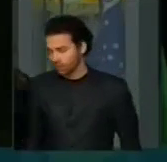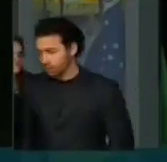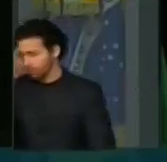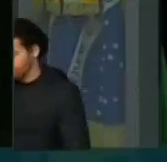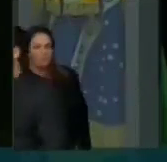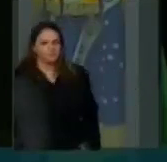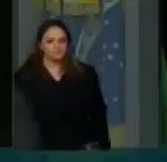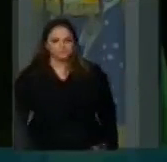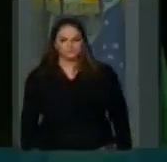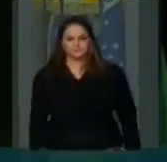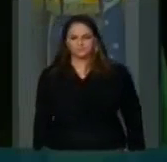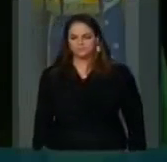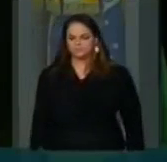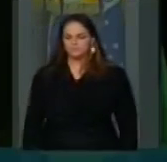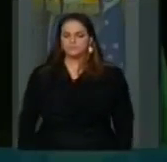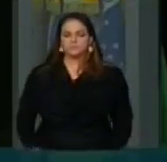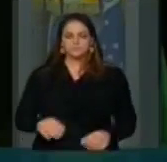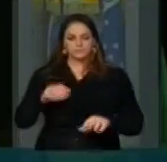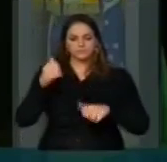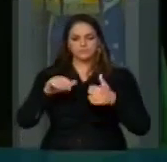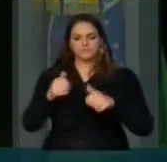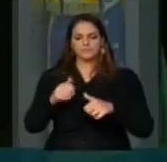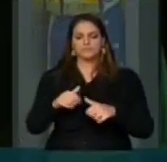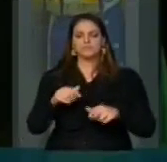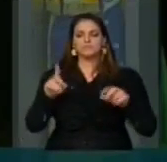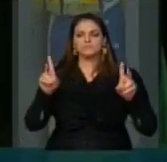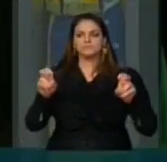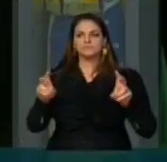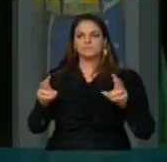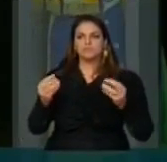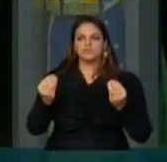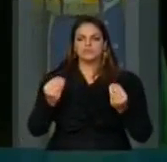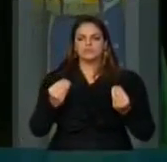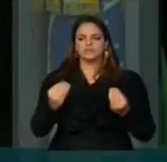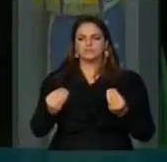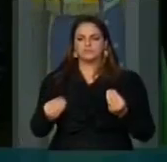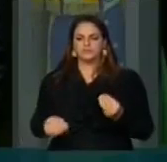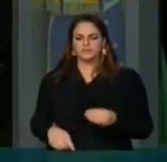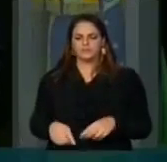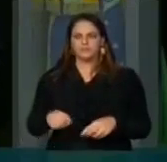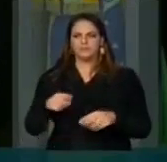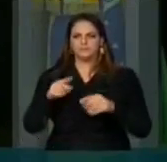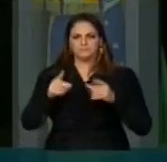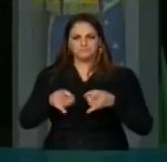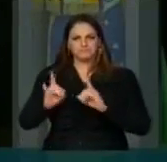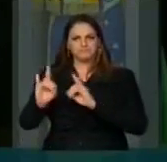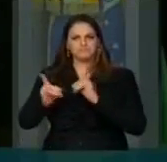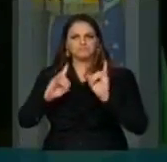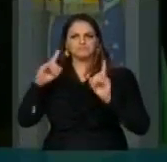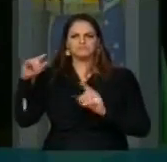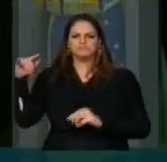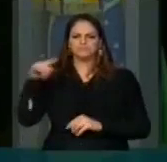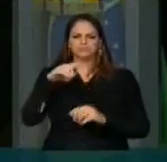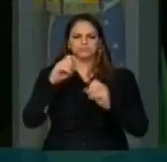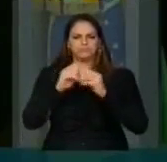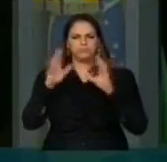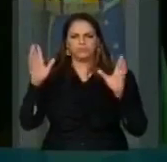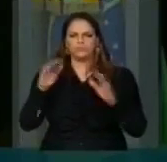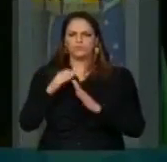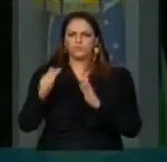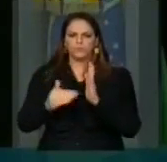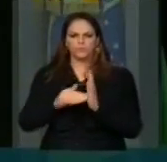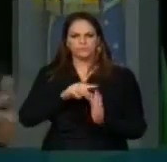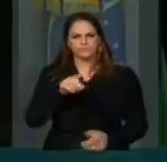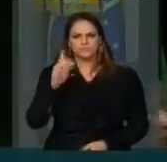parecer sobre a destruição das torres, o ataque ao Pentágono e tudo mais que os senhores sabem que